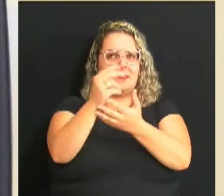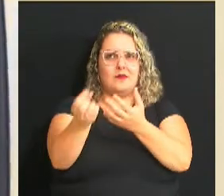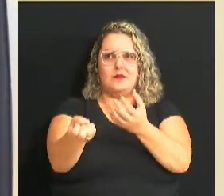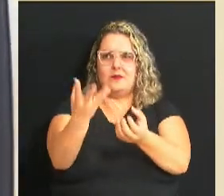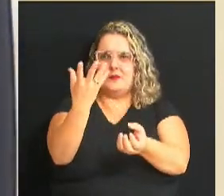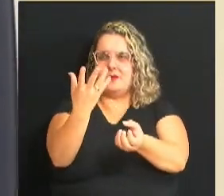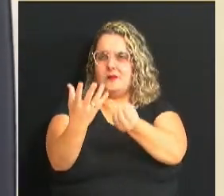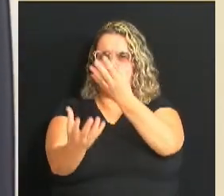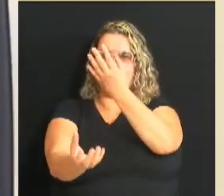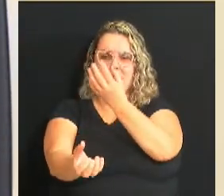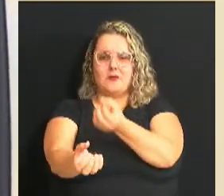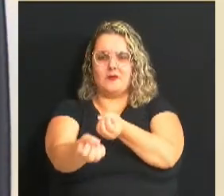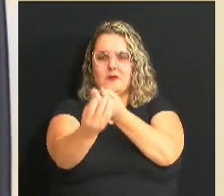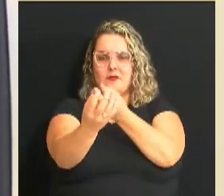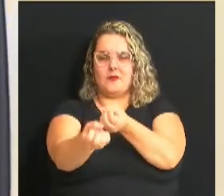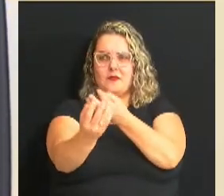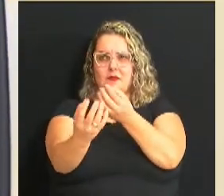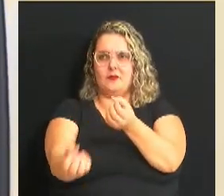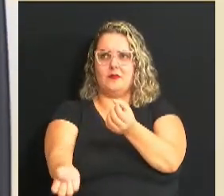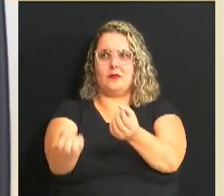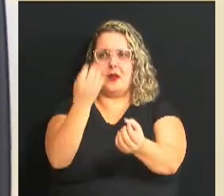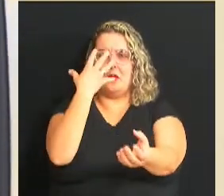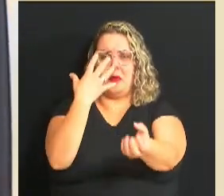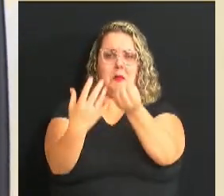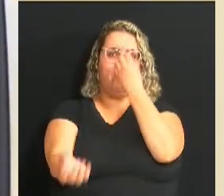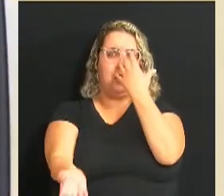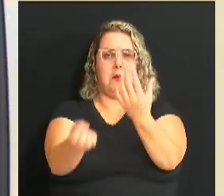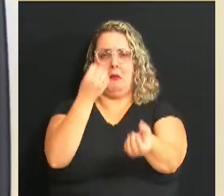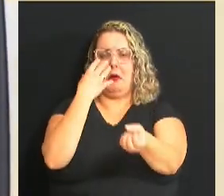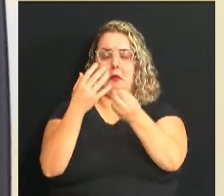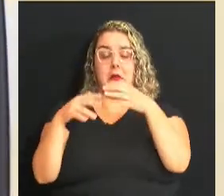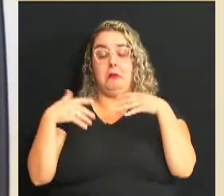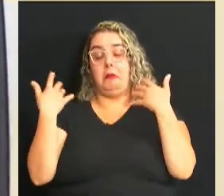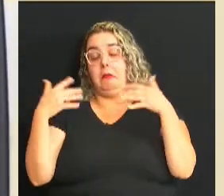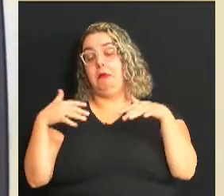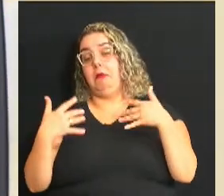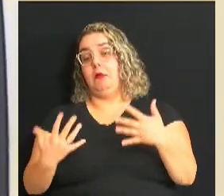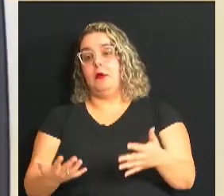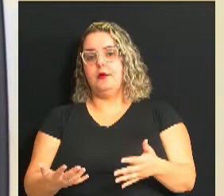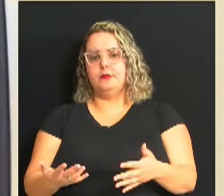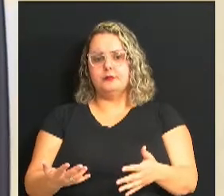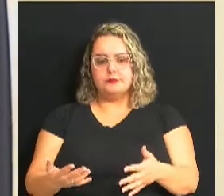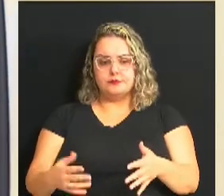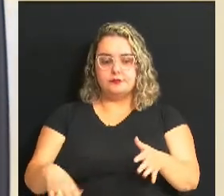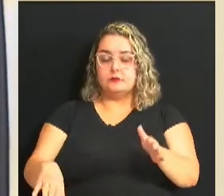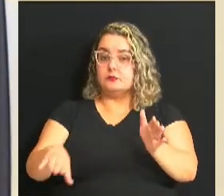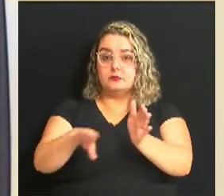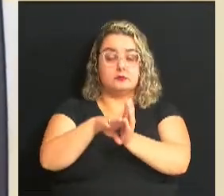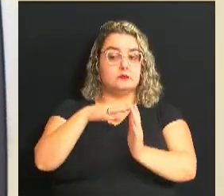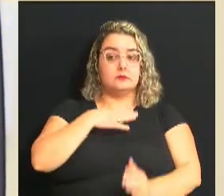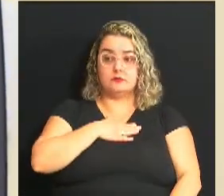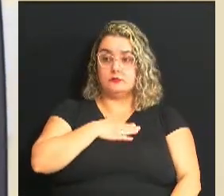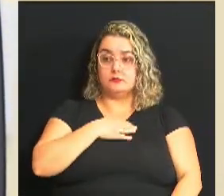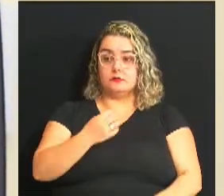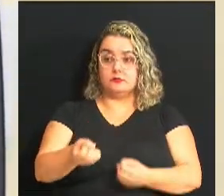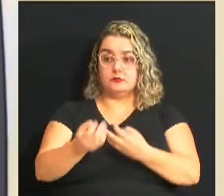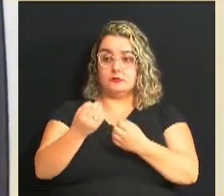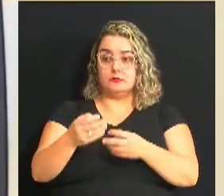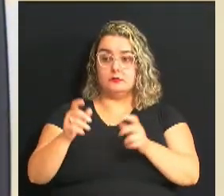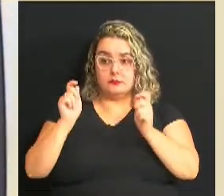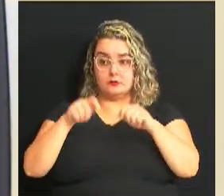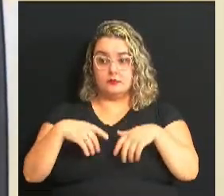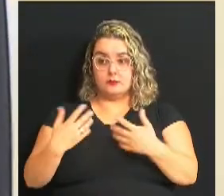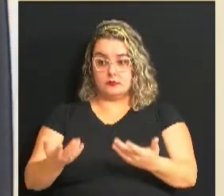na prefeitura, dentro da diretoria de turismo, mas eu confesso que não chegava para mim informações suficientes,